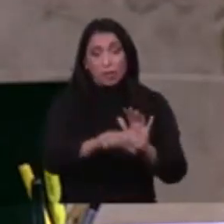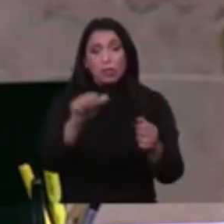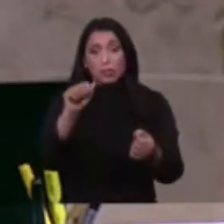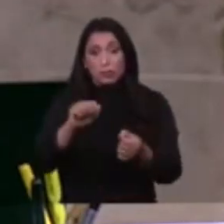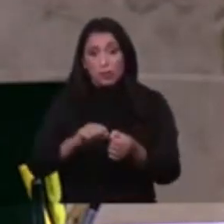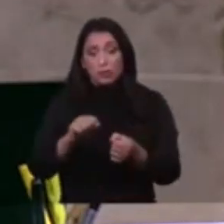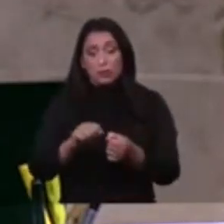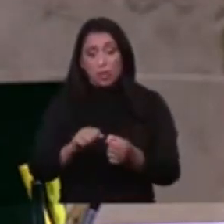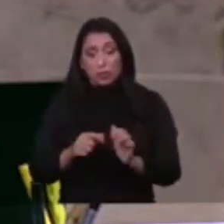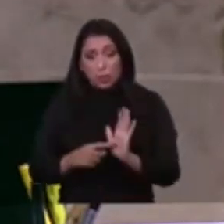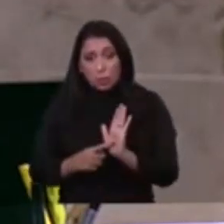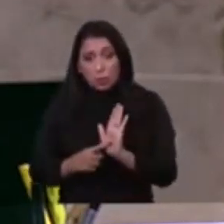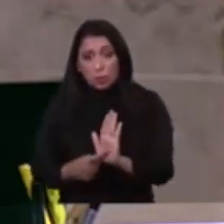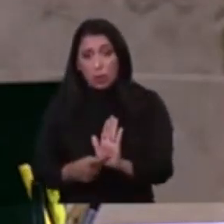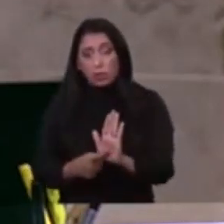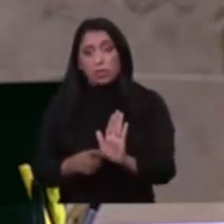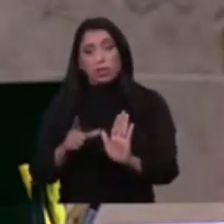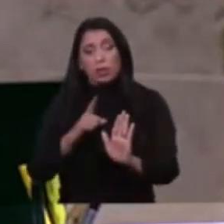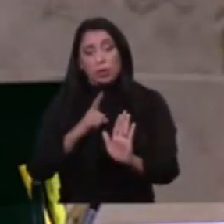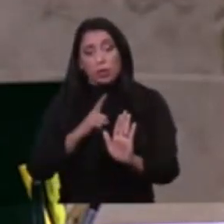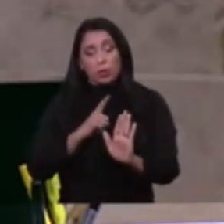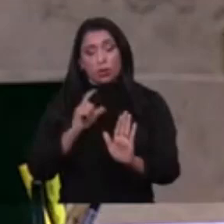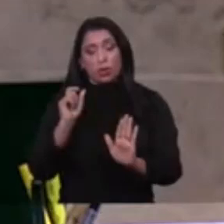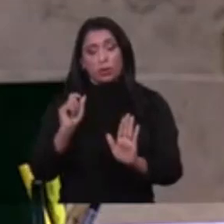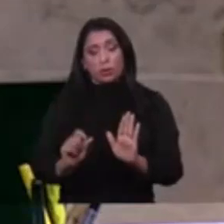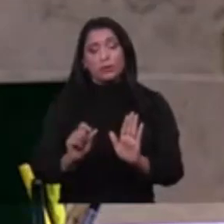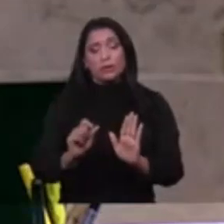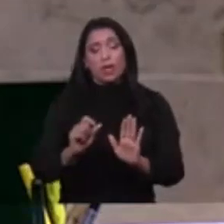permitem lastrear a prolação de um édito